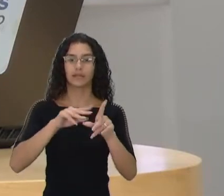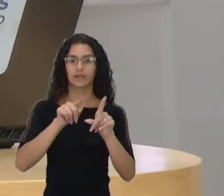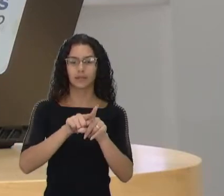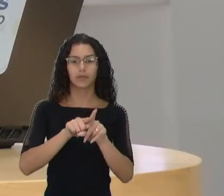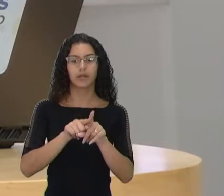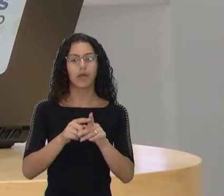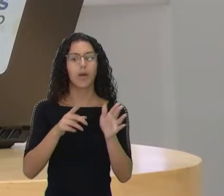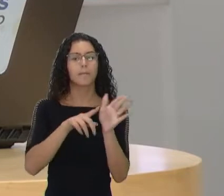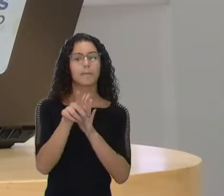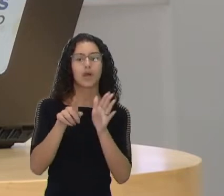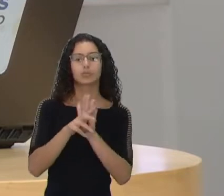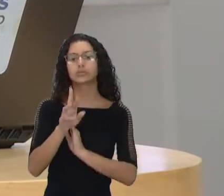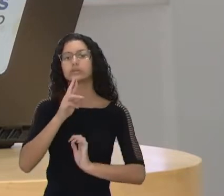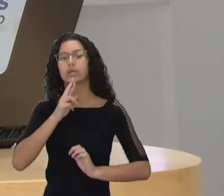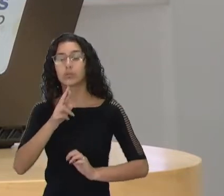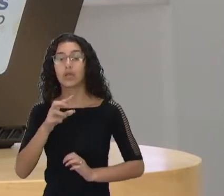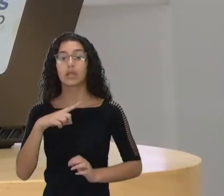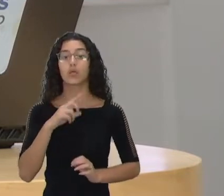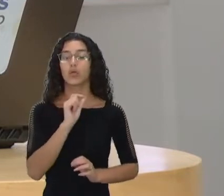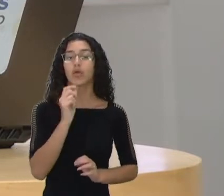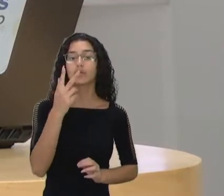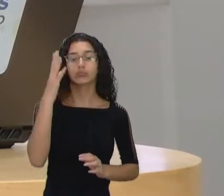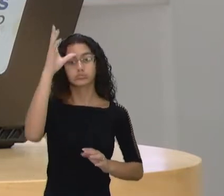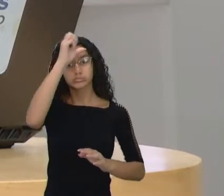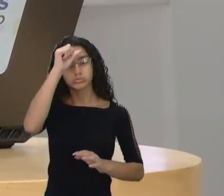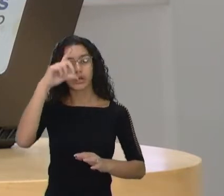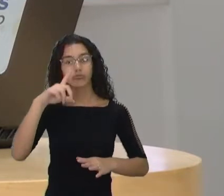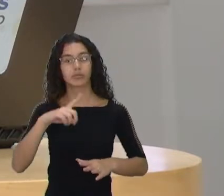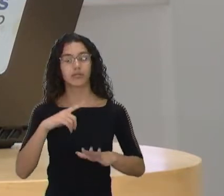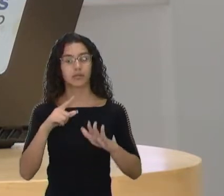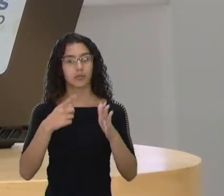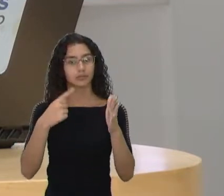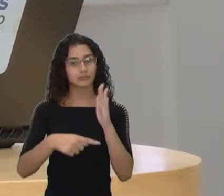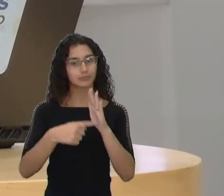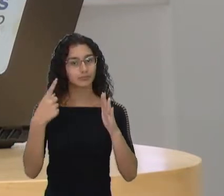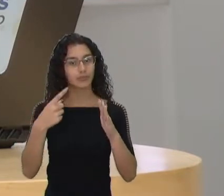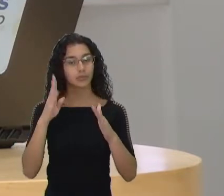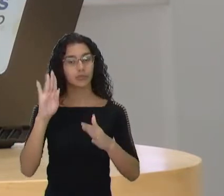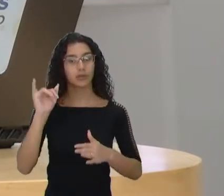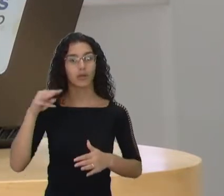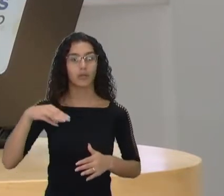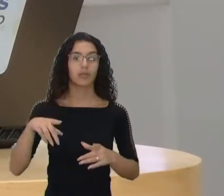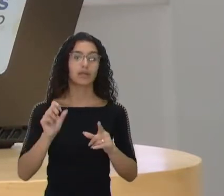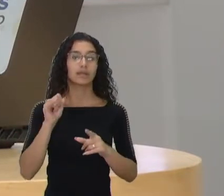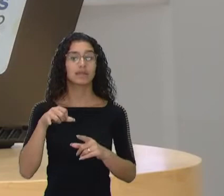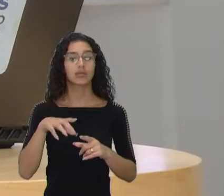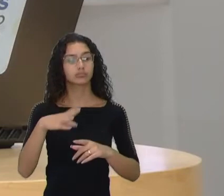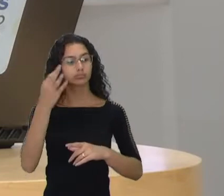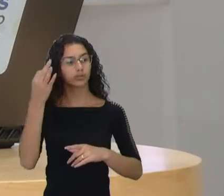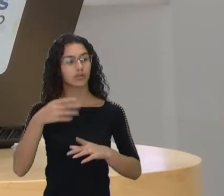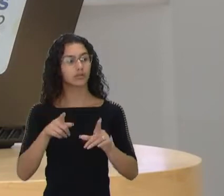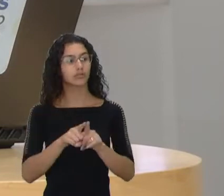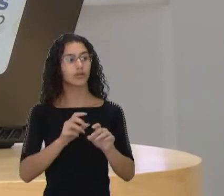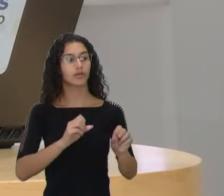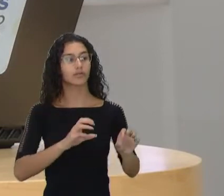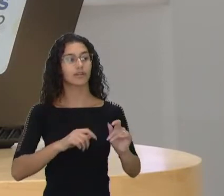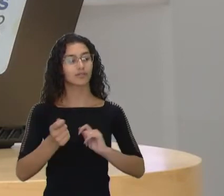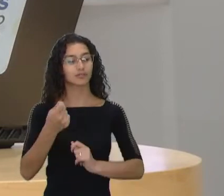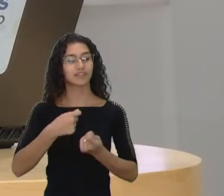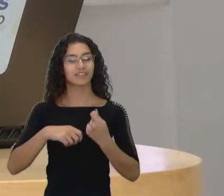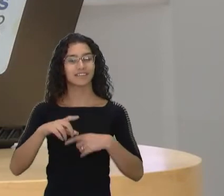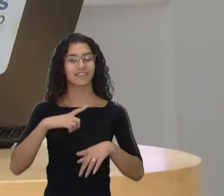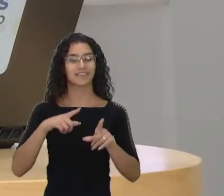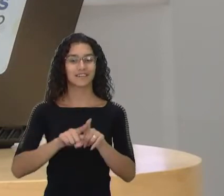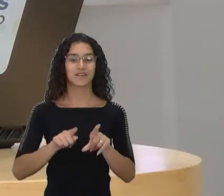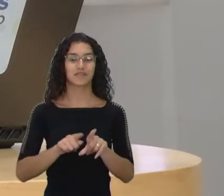umas perguntas e respostas para ver o que eles aprenderam aí nesse primeiro bimestre, se eles estão afiados aí com a educação financeira,